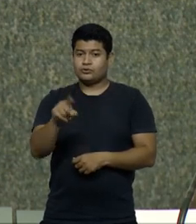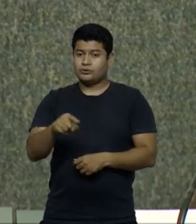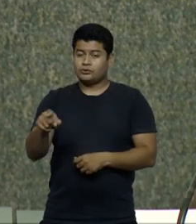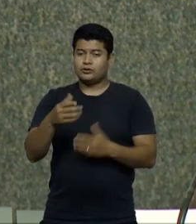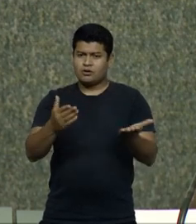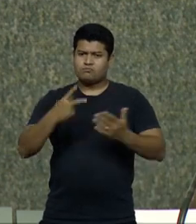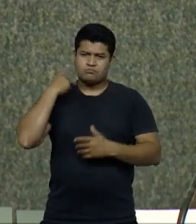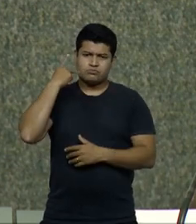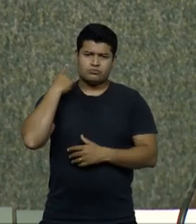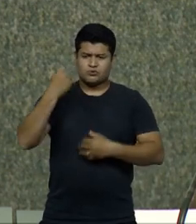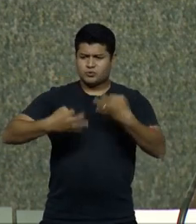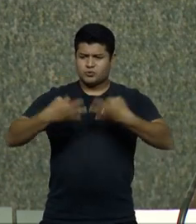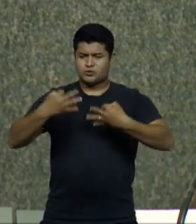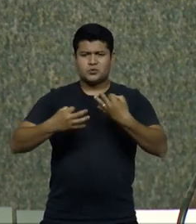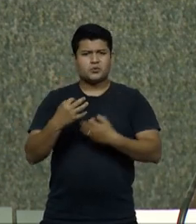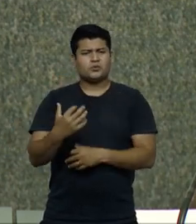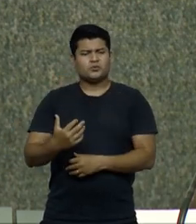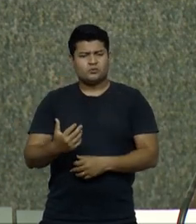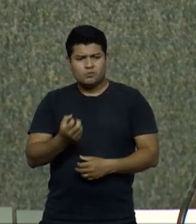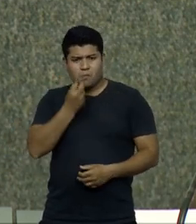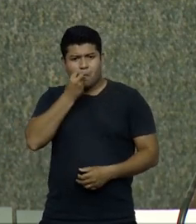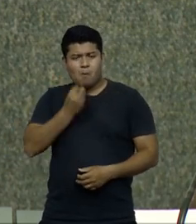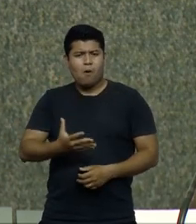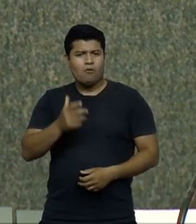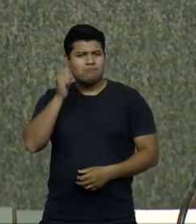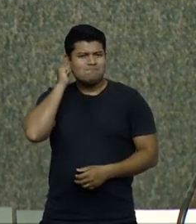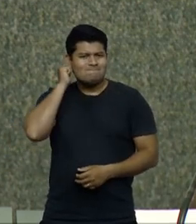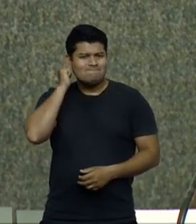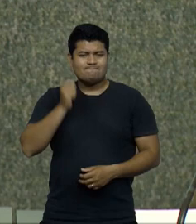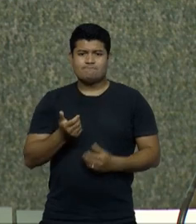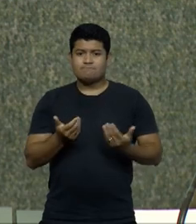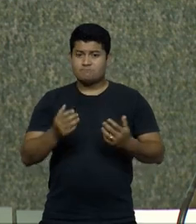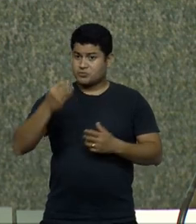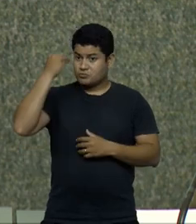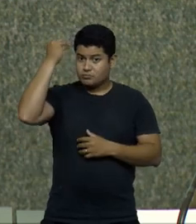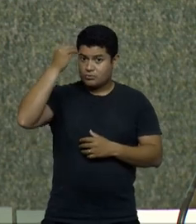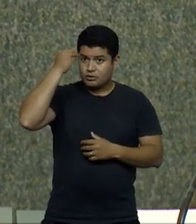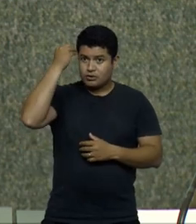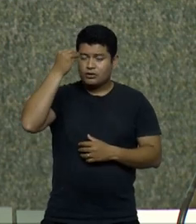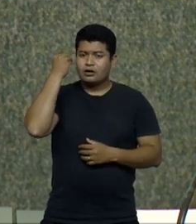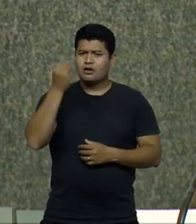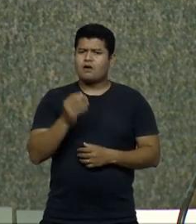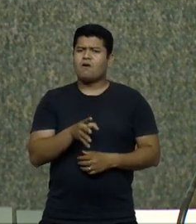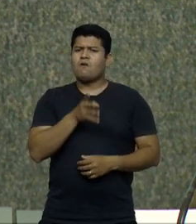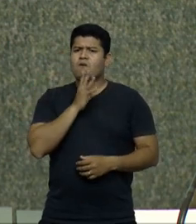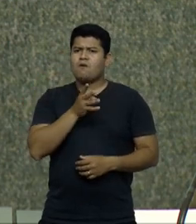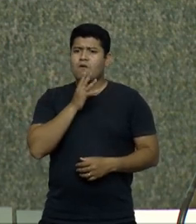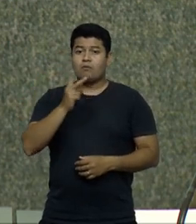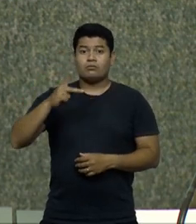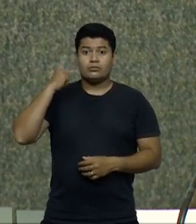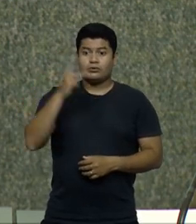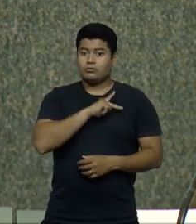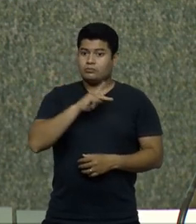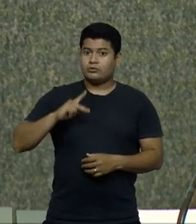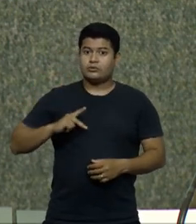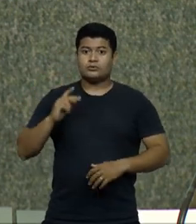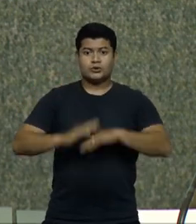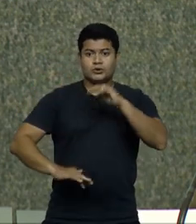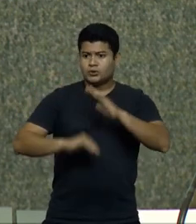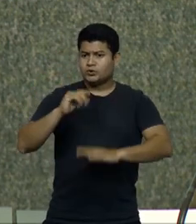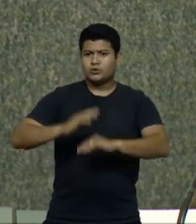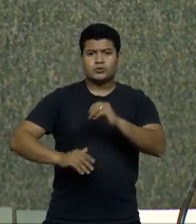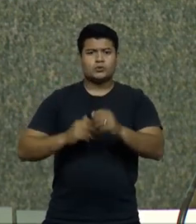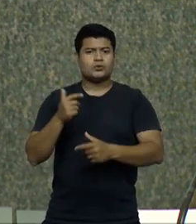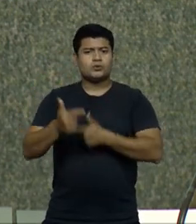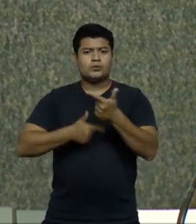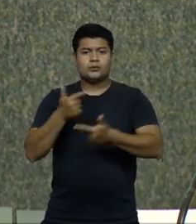brilhante o promotor de justiça experiente muito capaz que conhece as políticas públicas atua muito por muitos anos